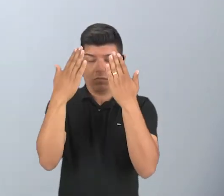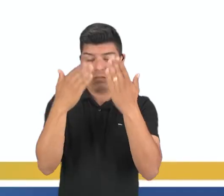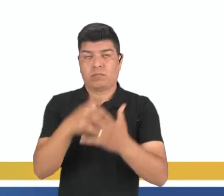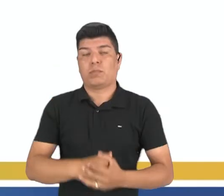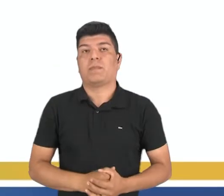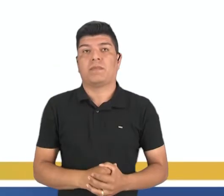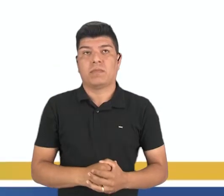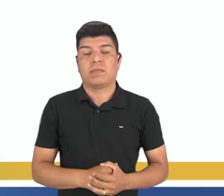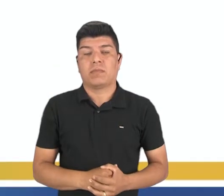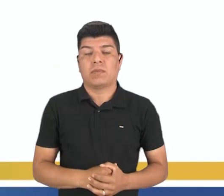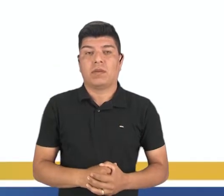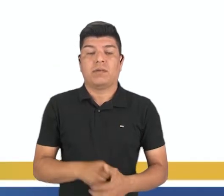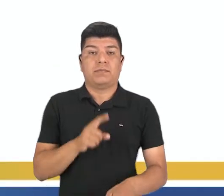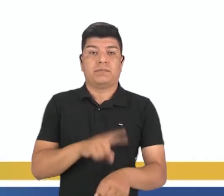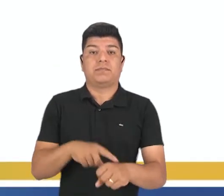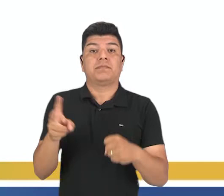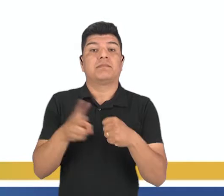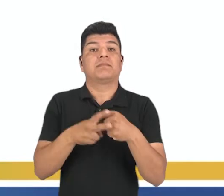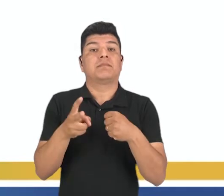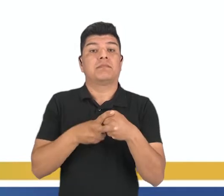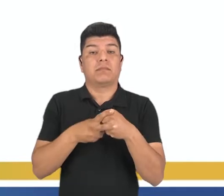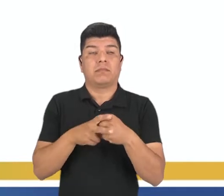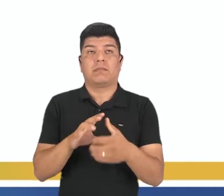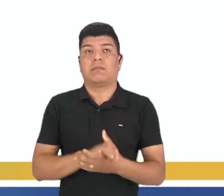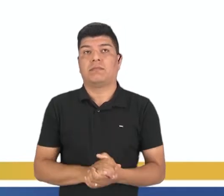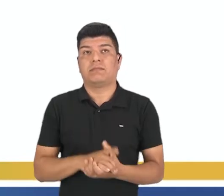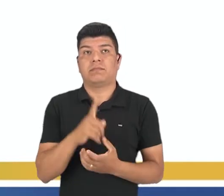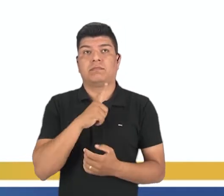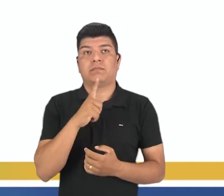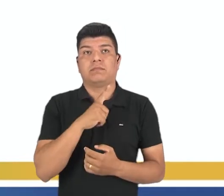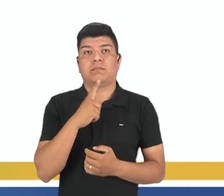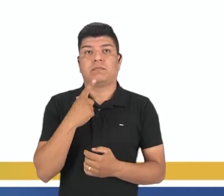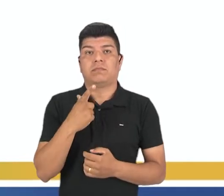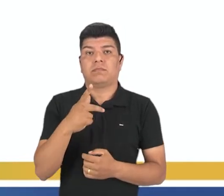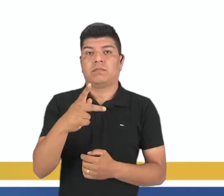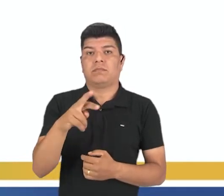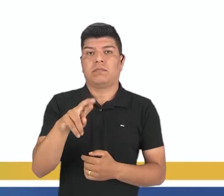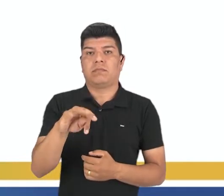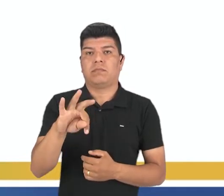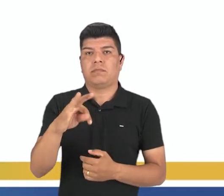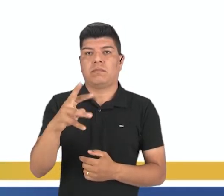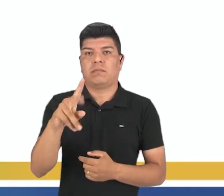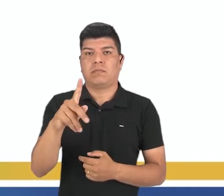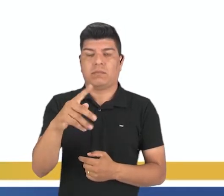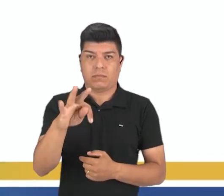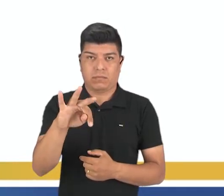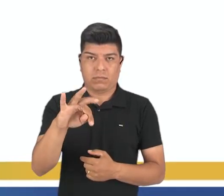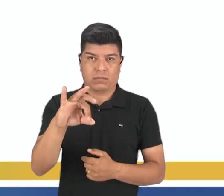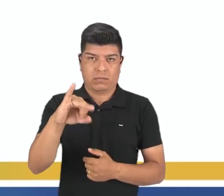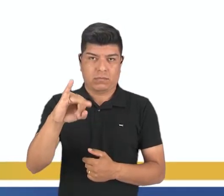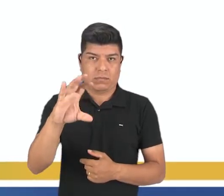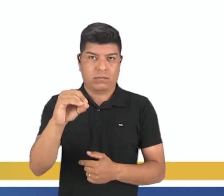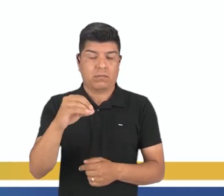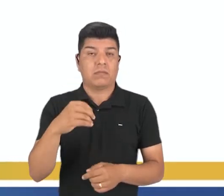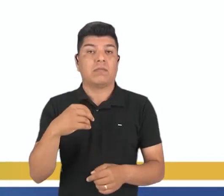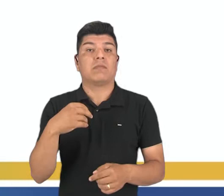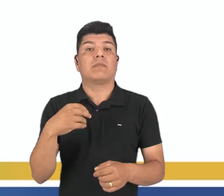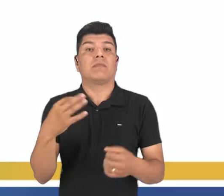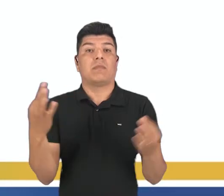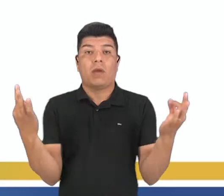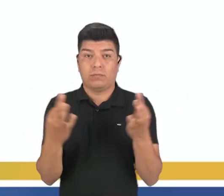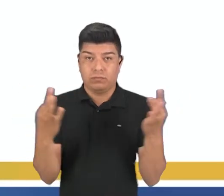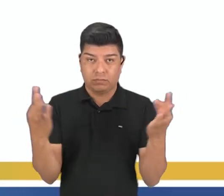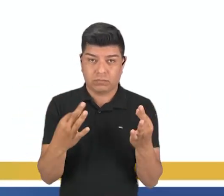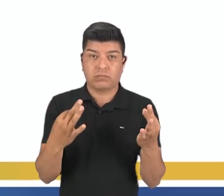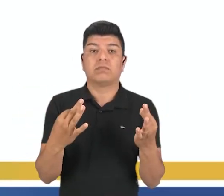psicológico. Quanto ao tempo verbal, aí nós temos o pretérito perfeito do indicativo. O tio